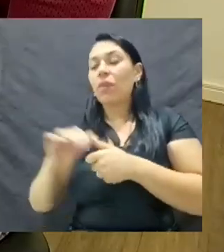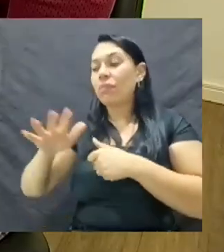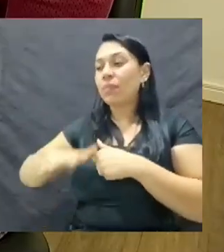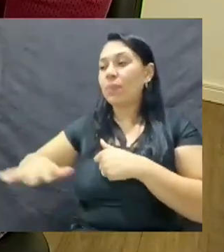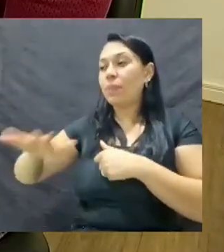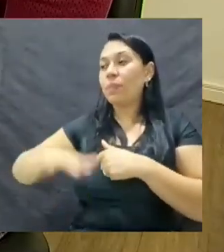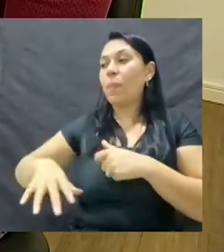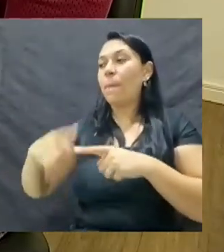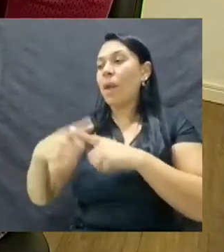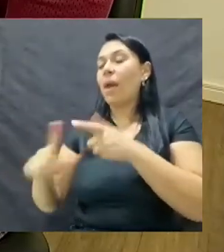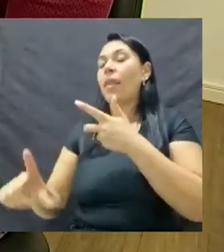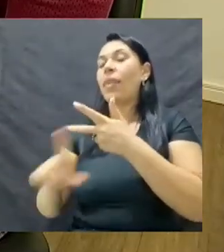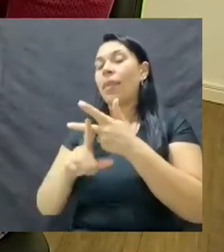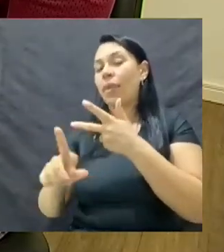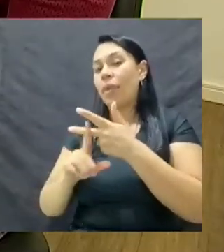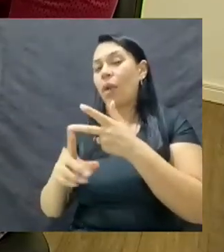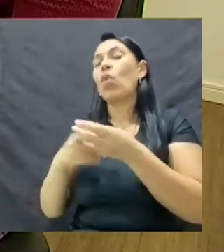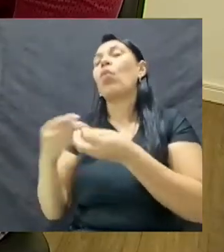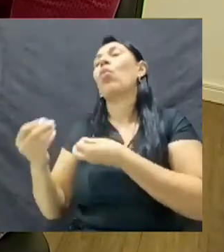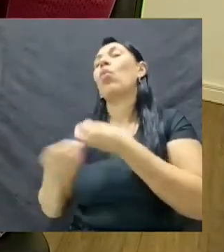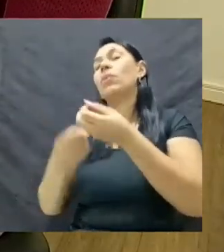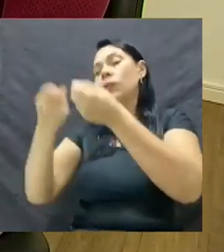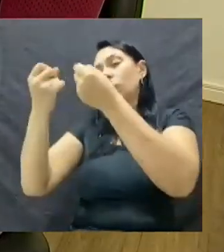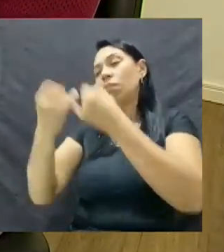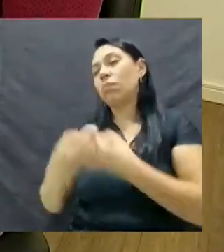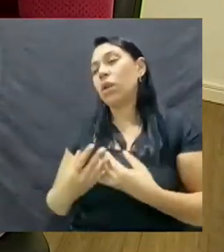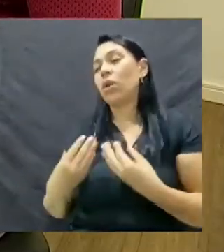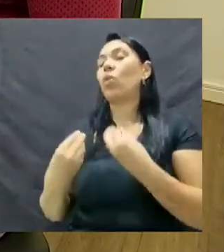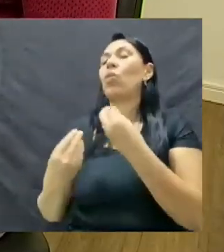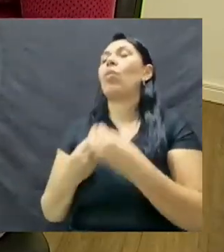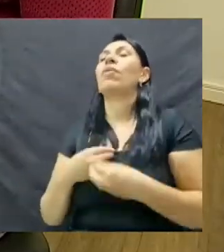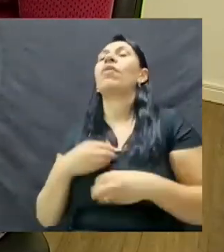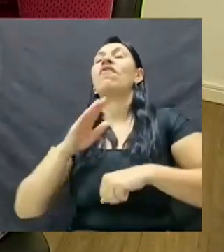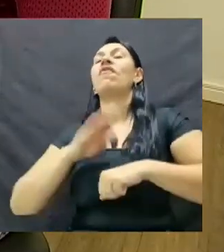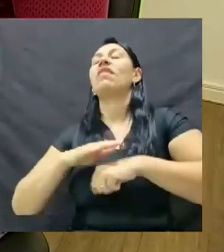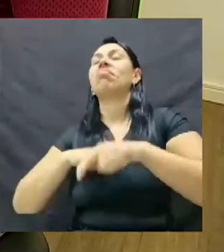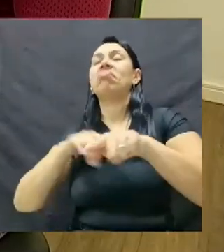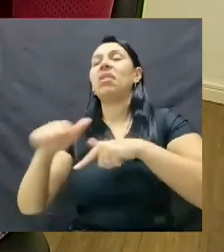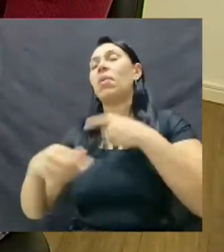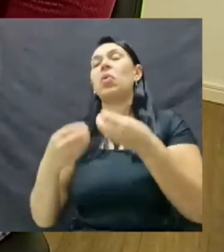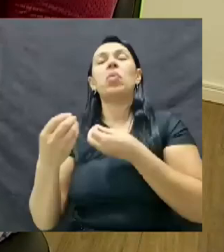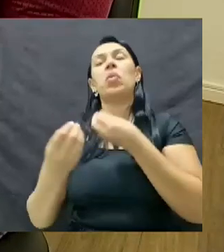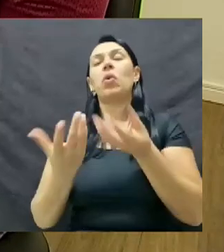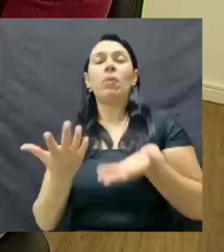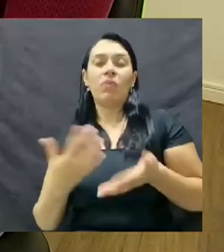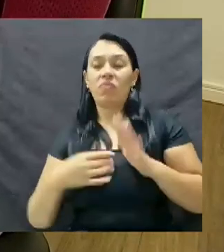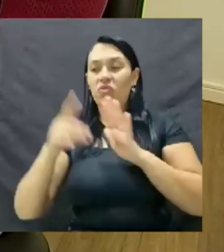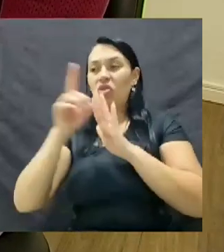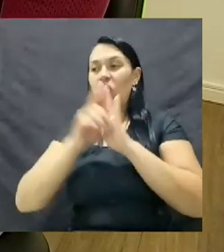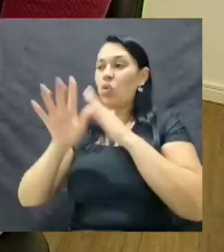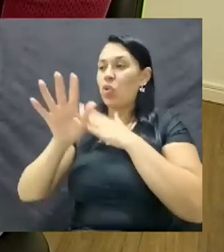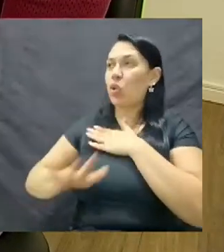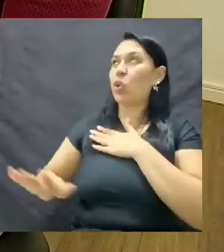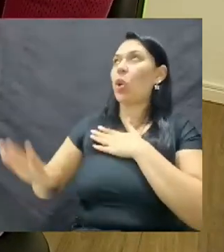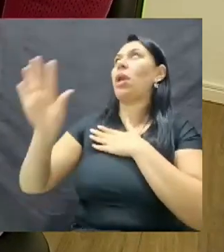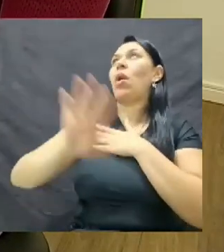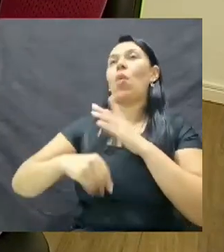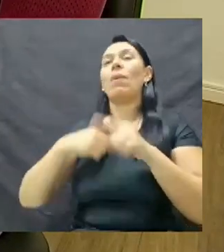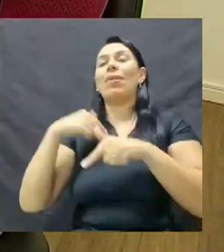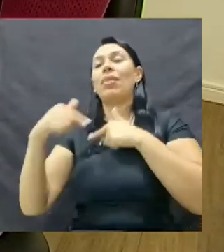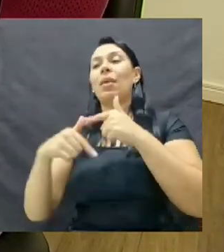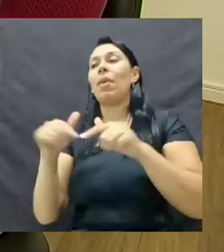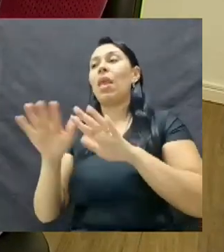né? E como que é? Conta um pouco pra gente como que funciona, né, essa questão da diretoria geral trabalhar nessa questão do processo legislativo.